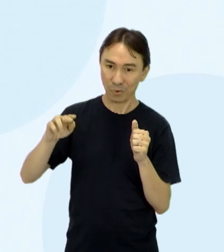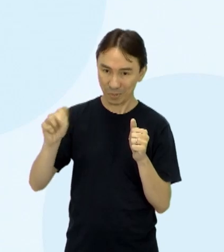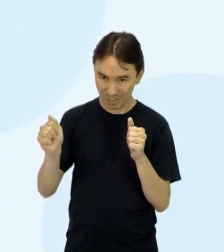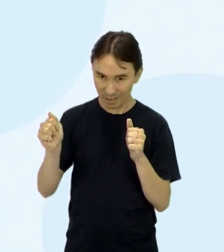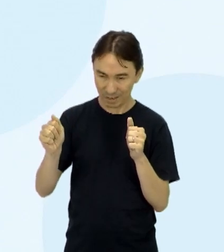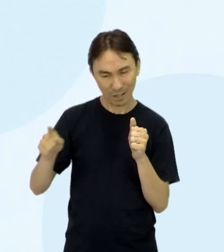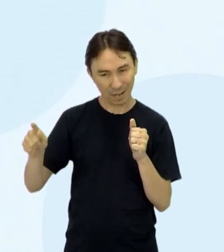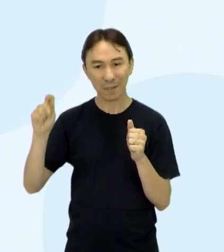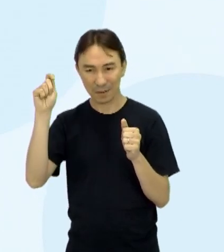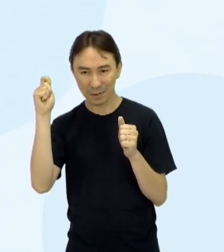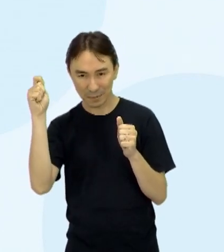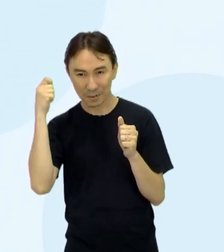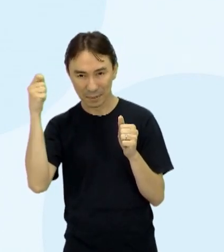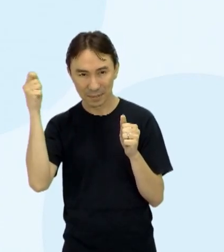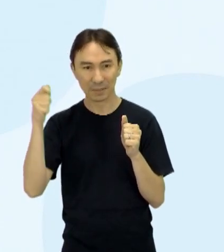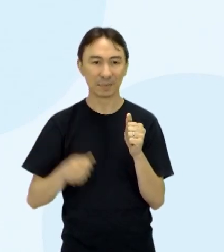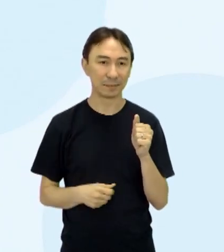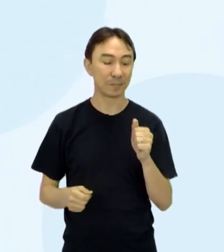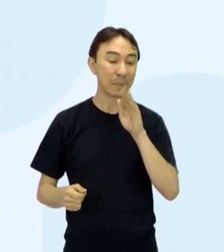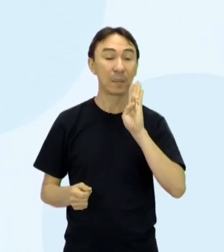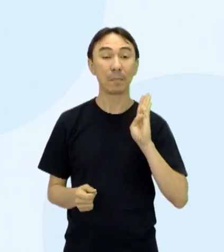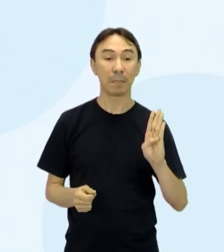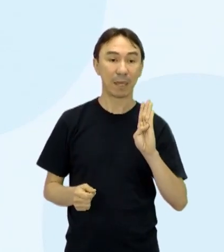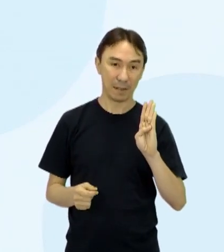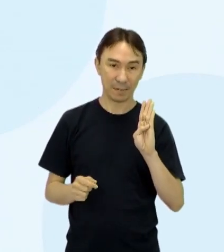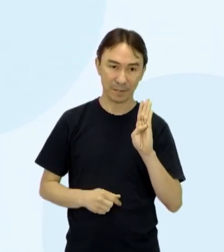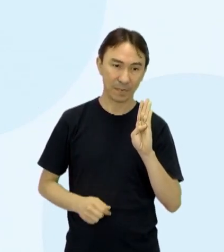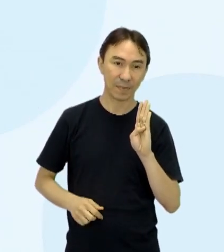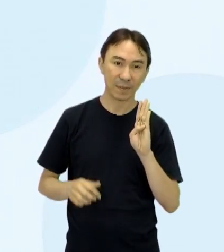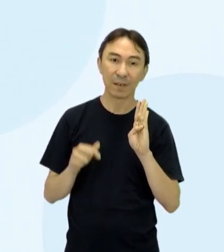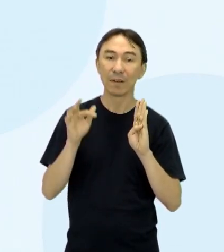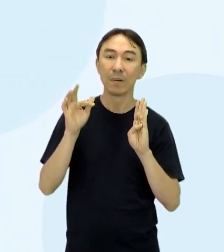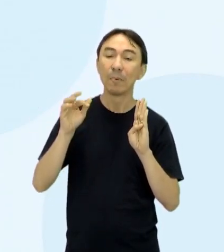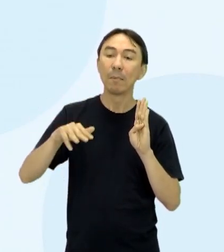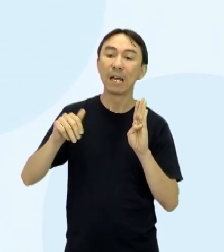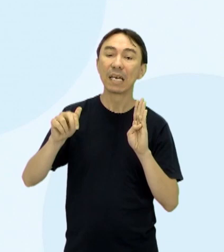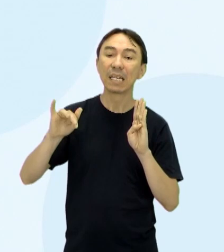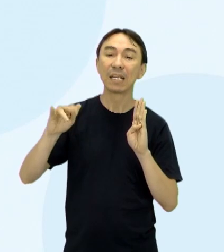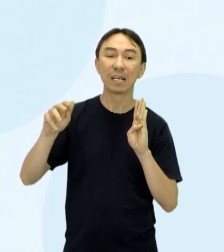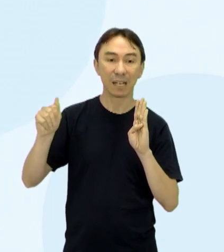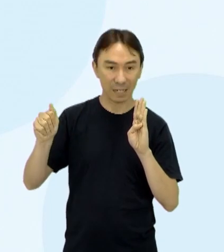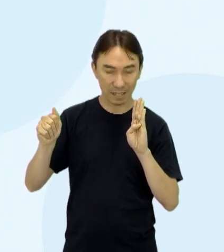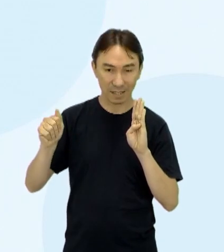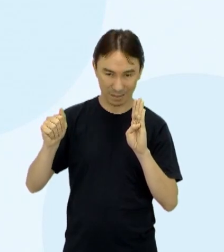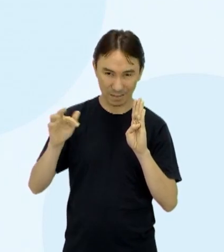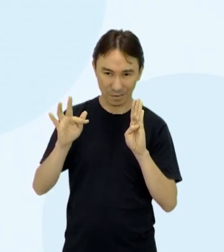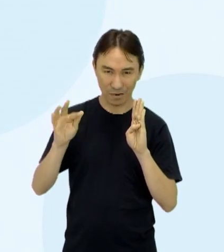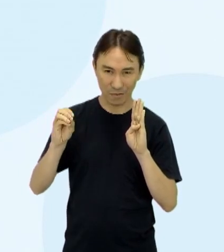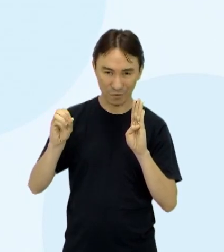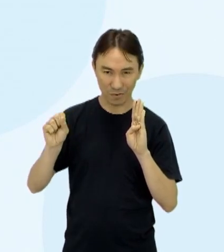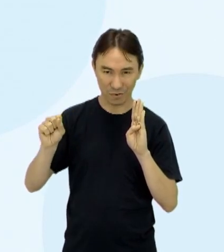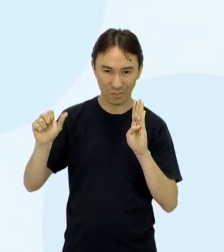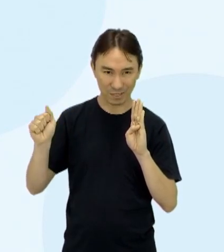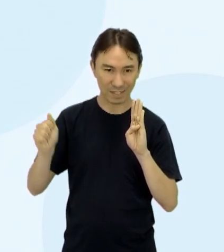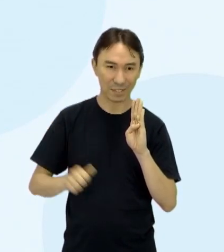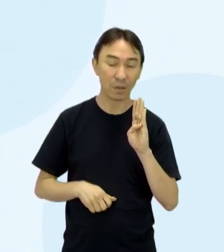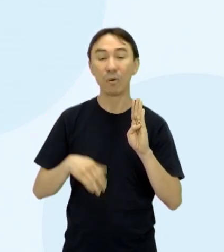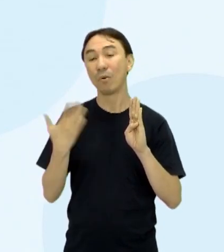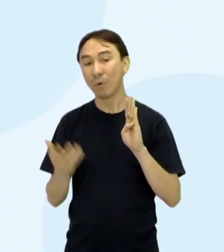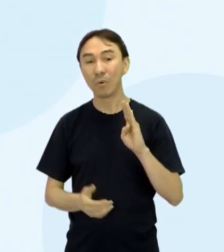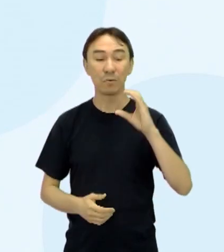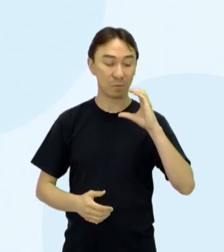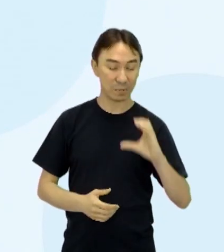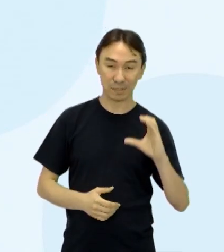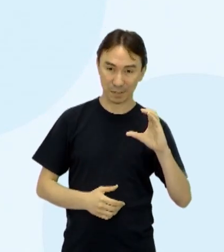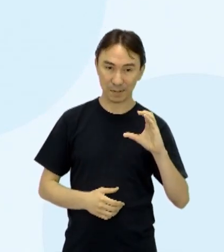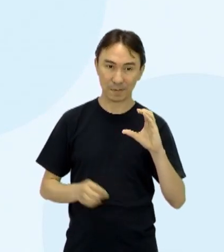B, Fossa das Marianas. Ou C, o Mar Morto. Olha só,